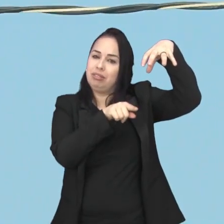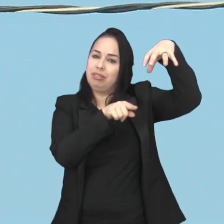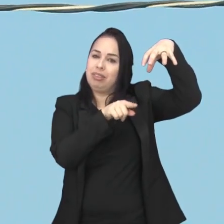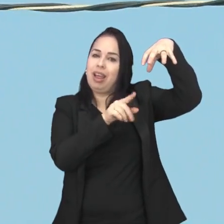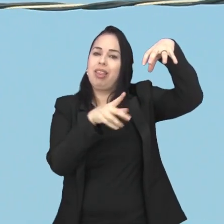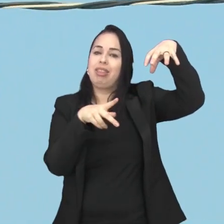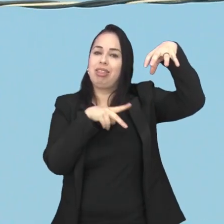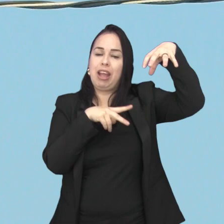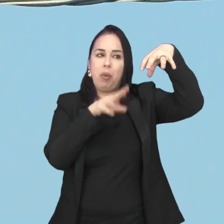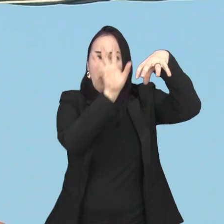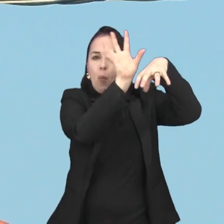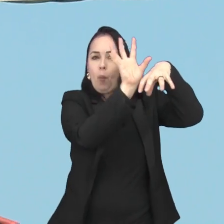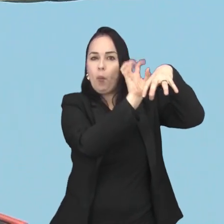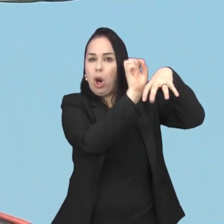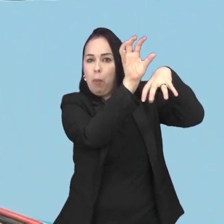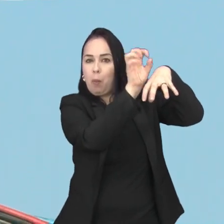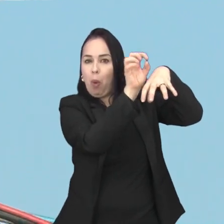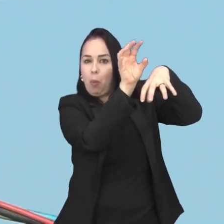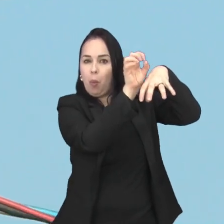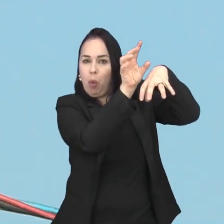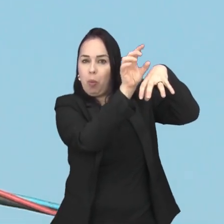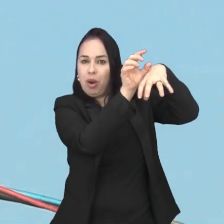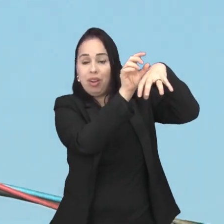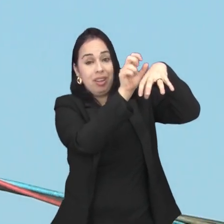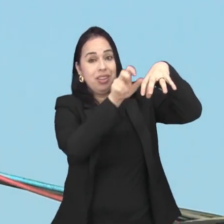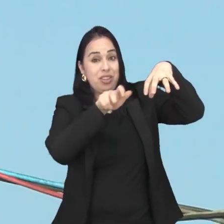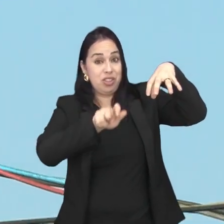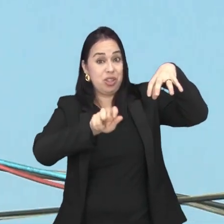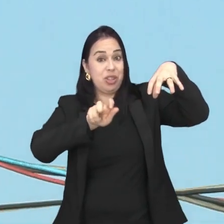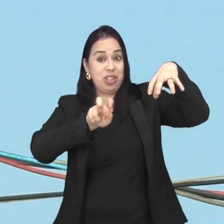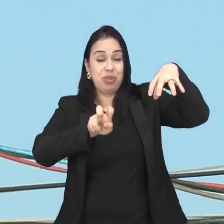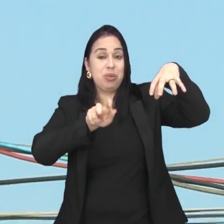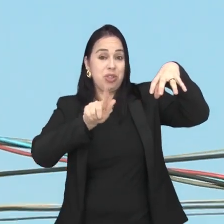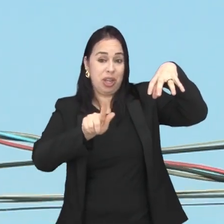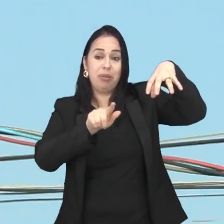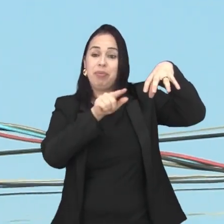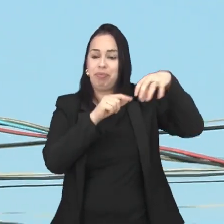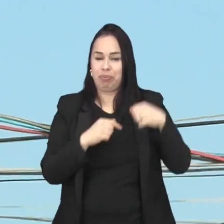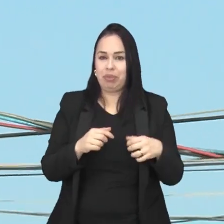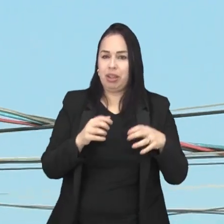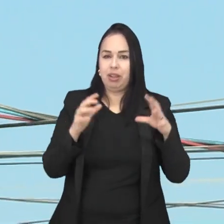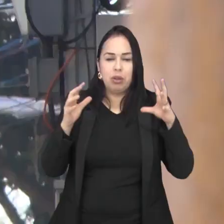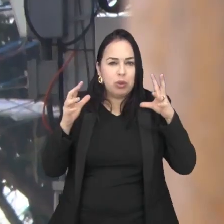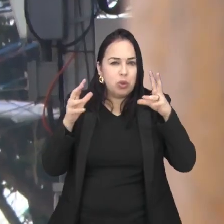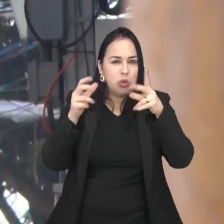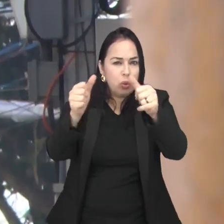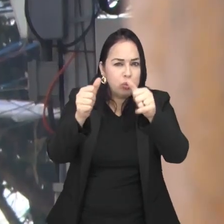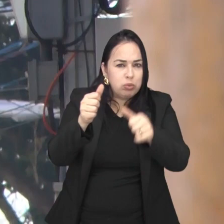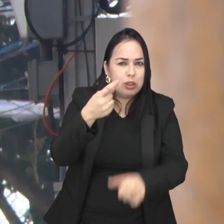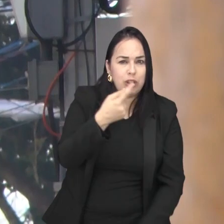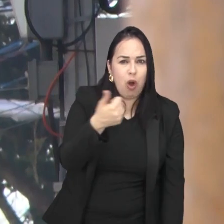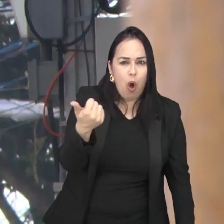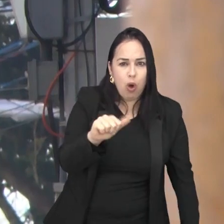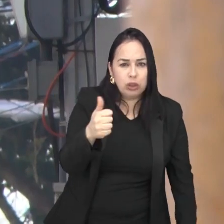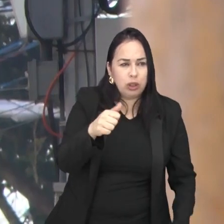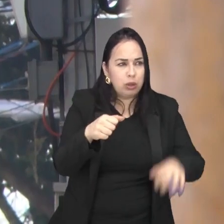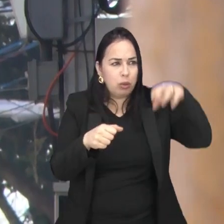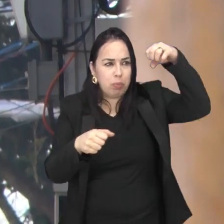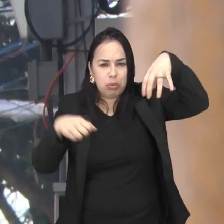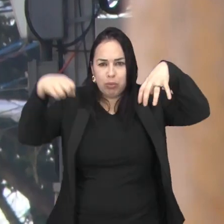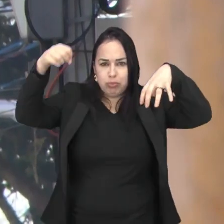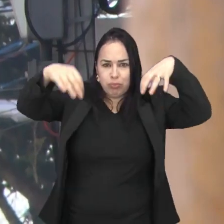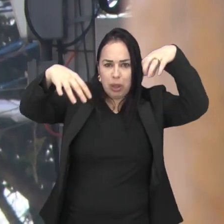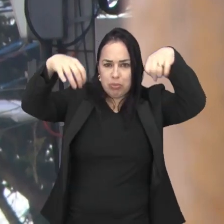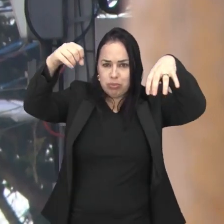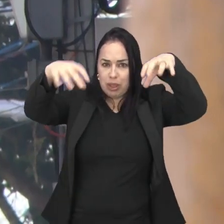quanto diferentes carregam antenas integradas por onde serão emitidos sinais 5G. Ao todo, são 11 luminárias